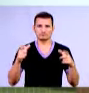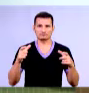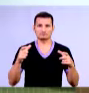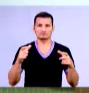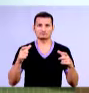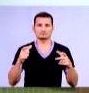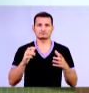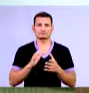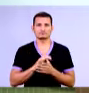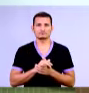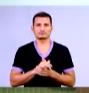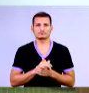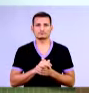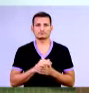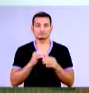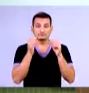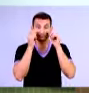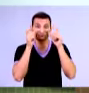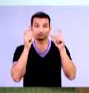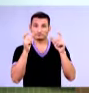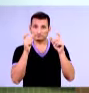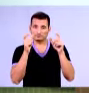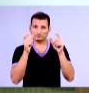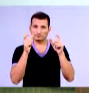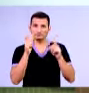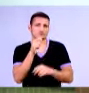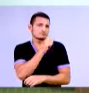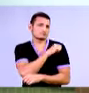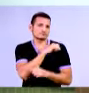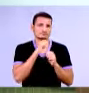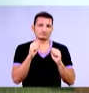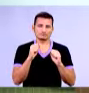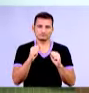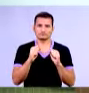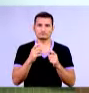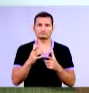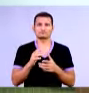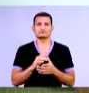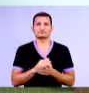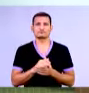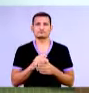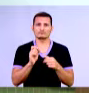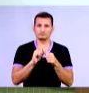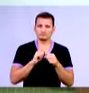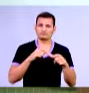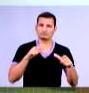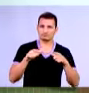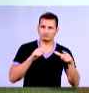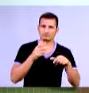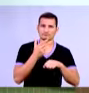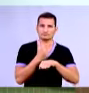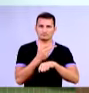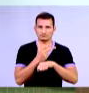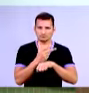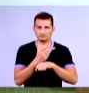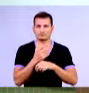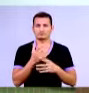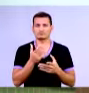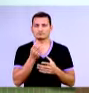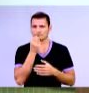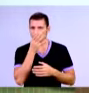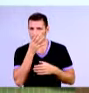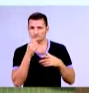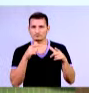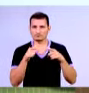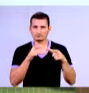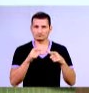nossa expectativa, né, de que os alunos possam produzir trabalhos multimídias com consistência, bons